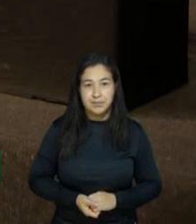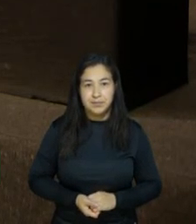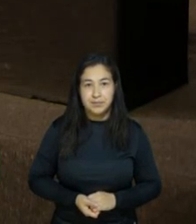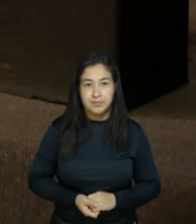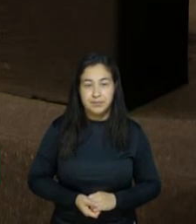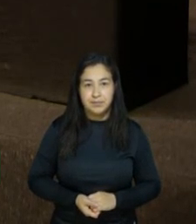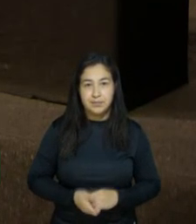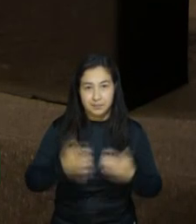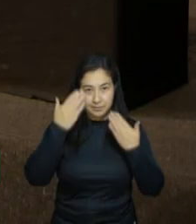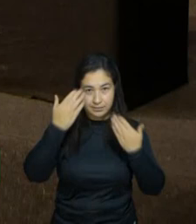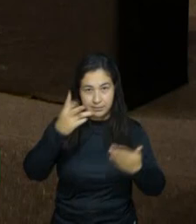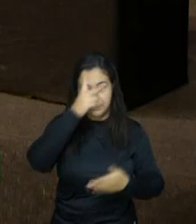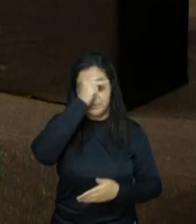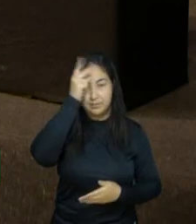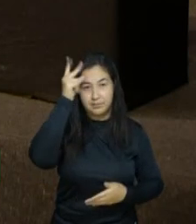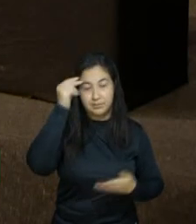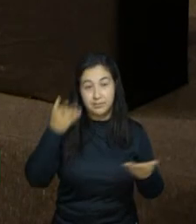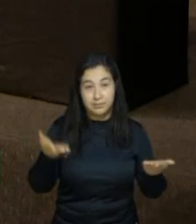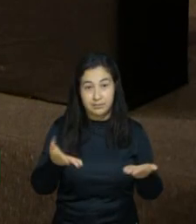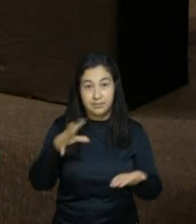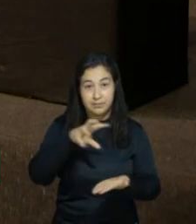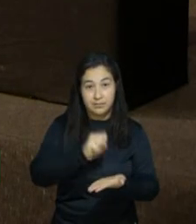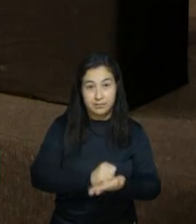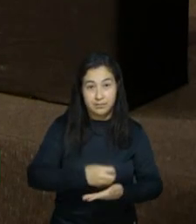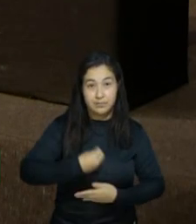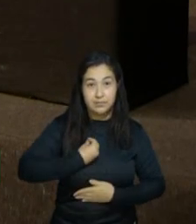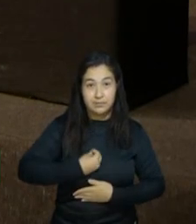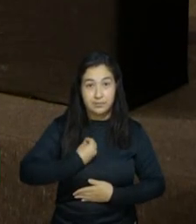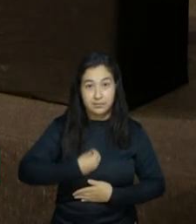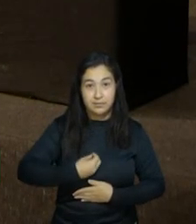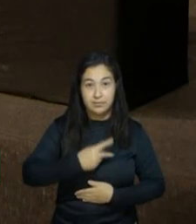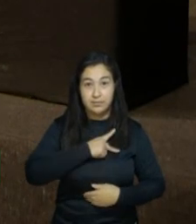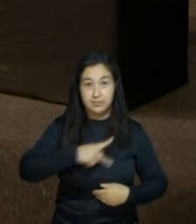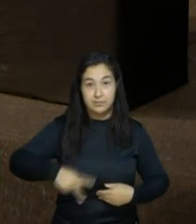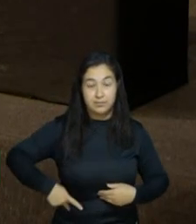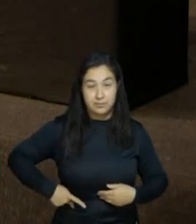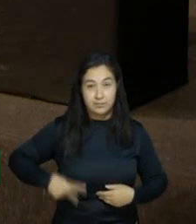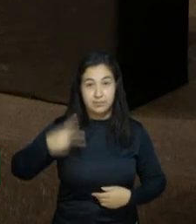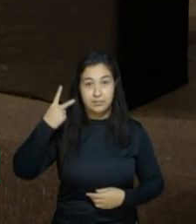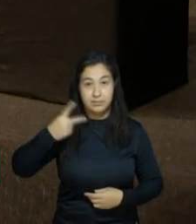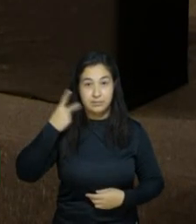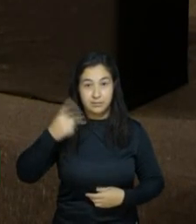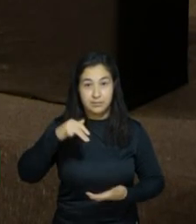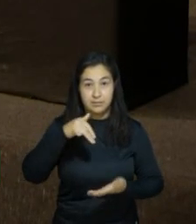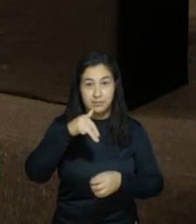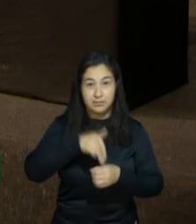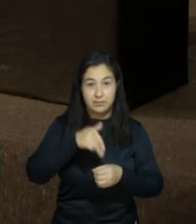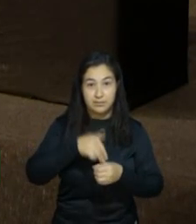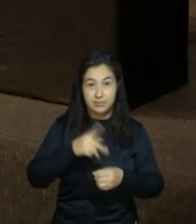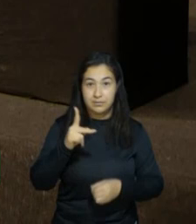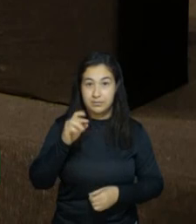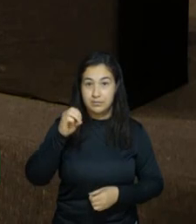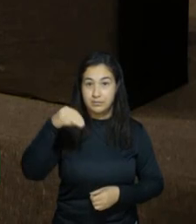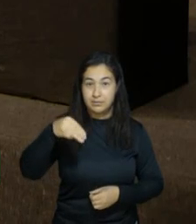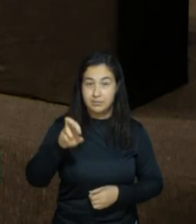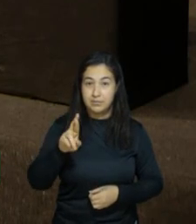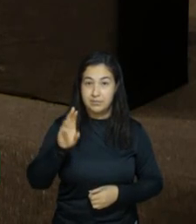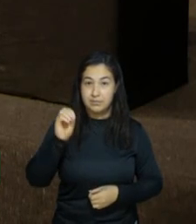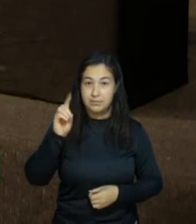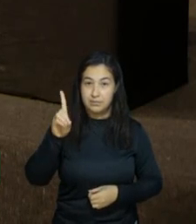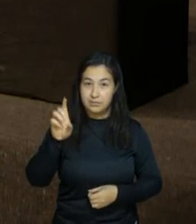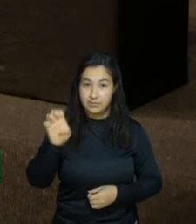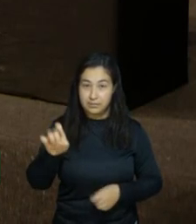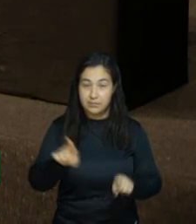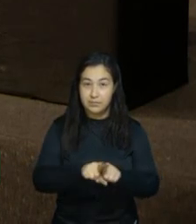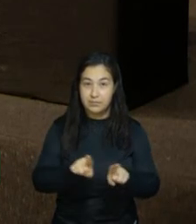Obrigado, prefeito. Registro com alegria as presenças do presidente da Câmara de Vereadores do município de Pomerode, Cleiton Felipe,